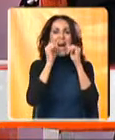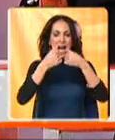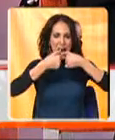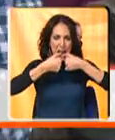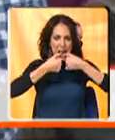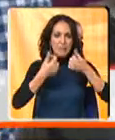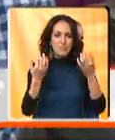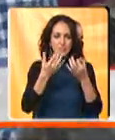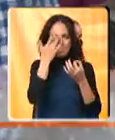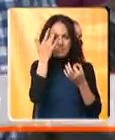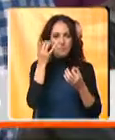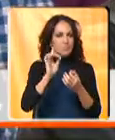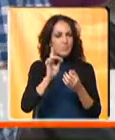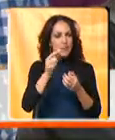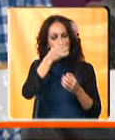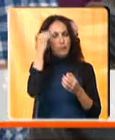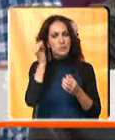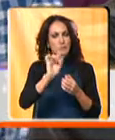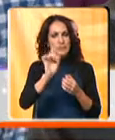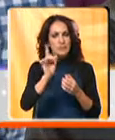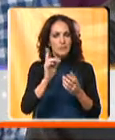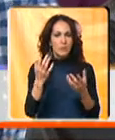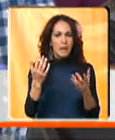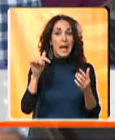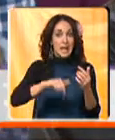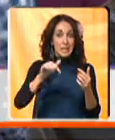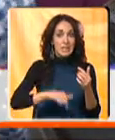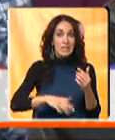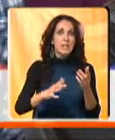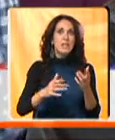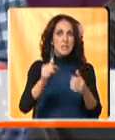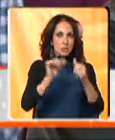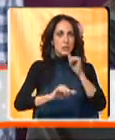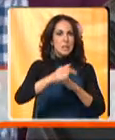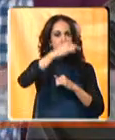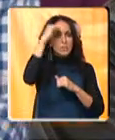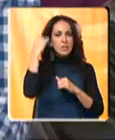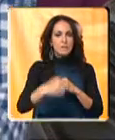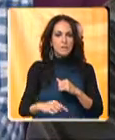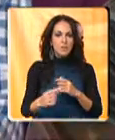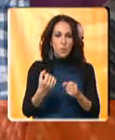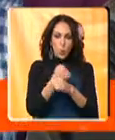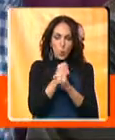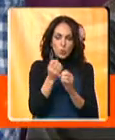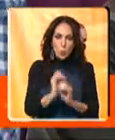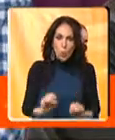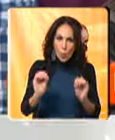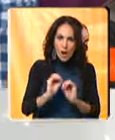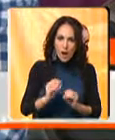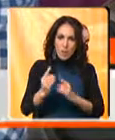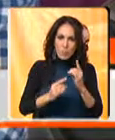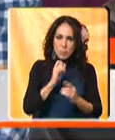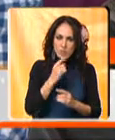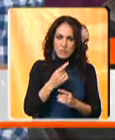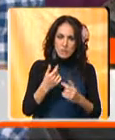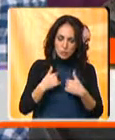vez. Esta não foi das mais difíceis. Nós temos tido cá cirurgias extremamente complexas. Até em poder... que já não há osso, às vezes, não é? Até posso dizer